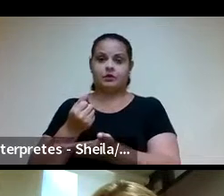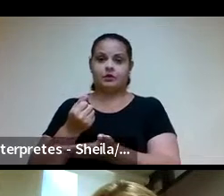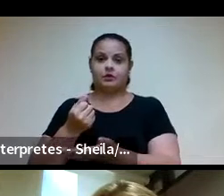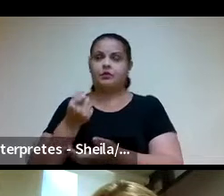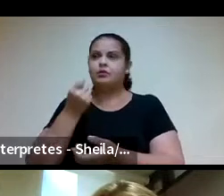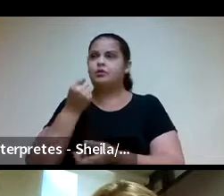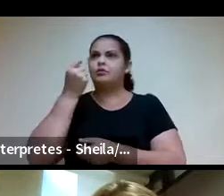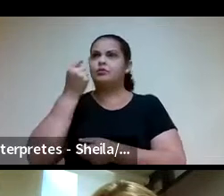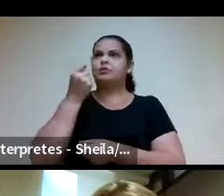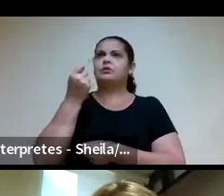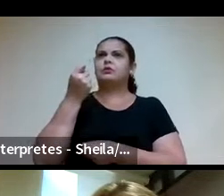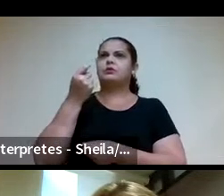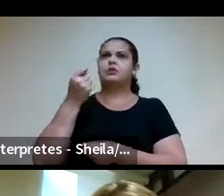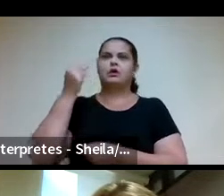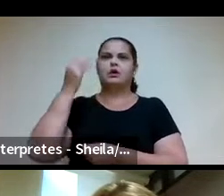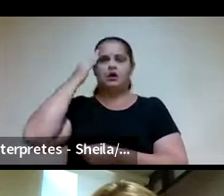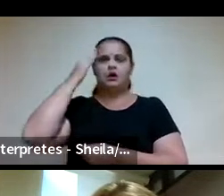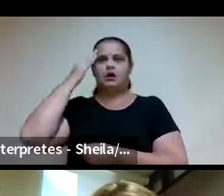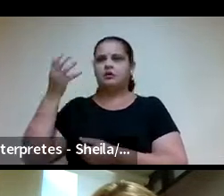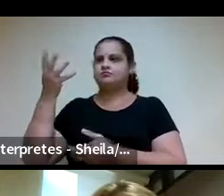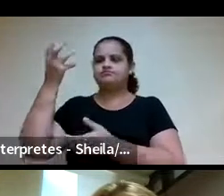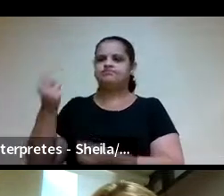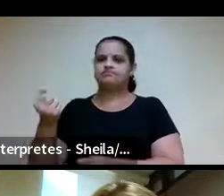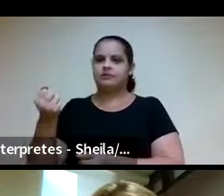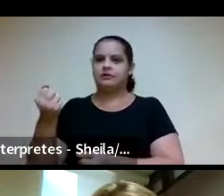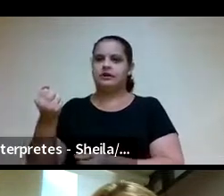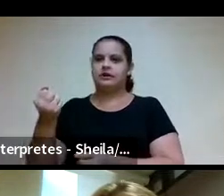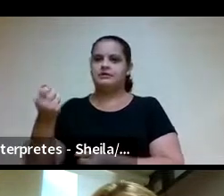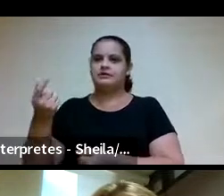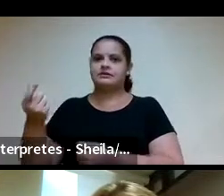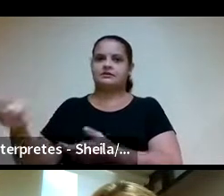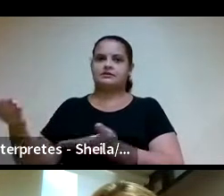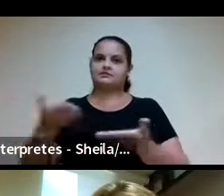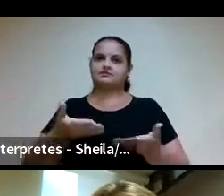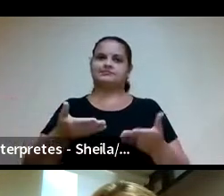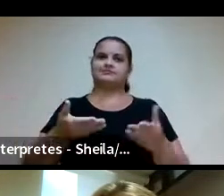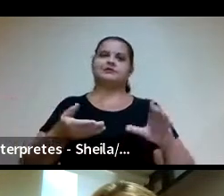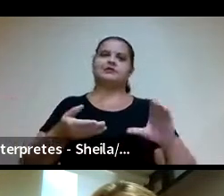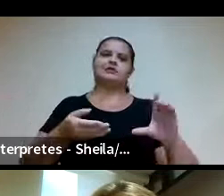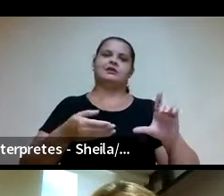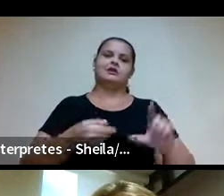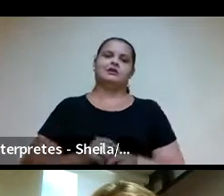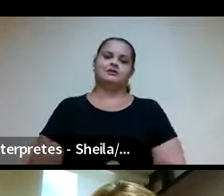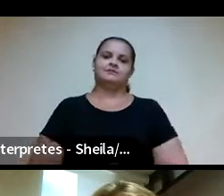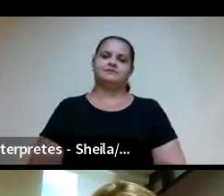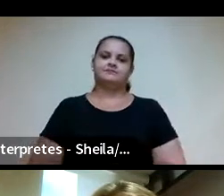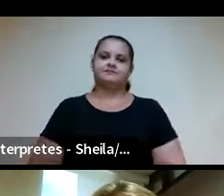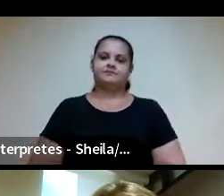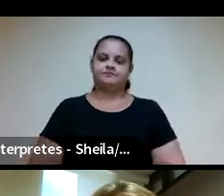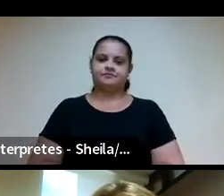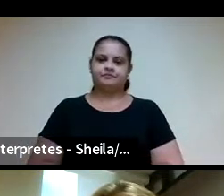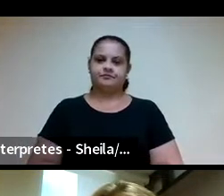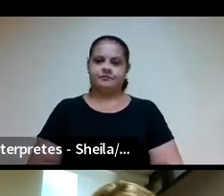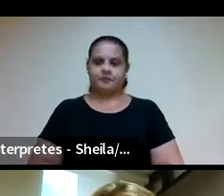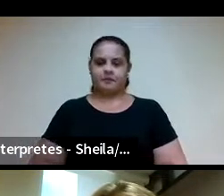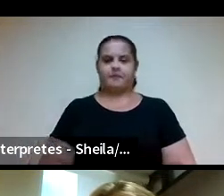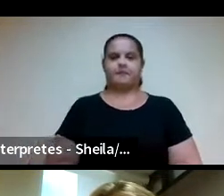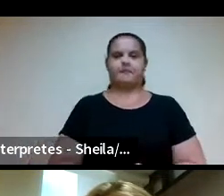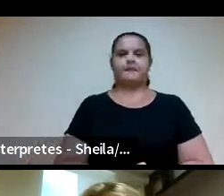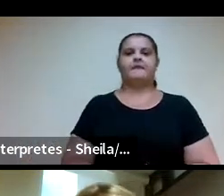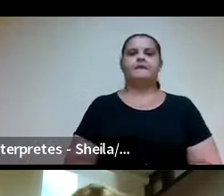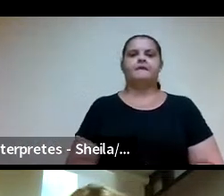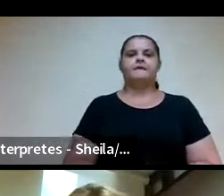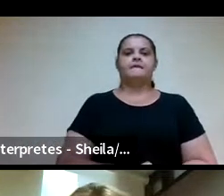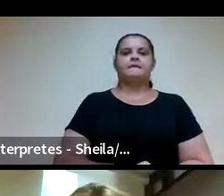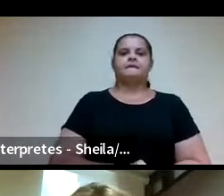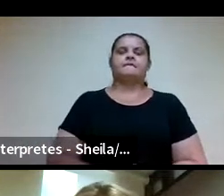não atendimento ao chamado da parte para comparecer à audiência de instrução. Aqui eu sinto na mesma linha posicionamento dos